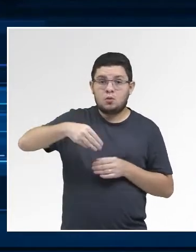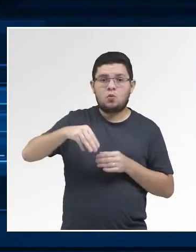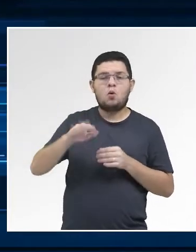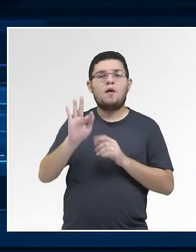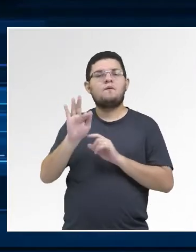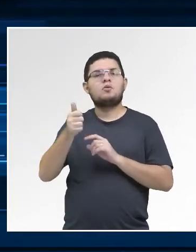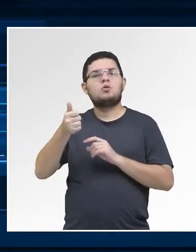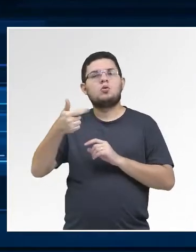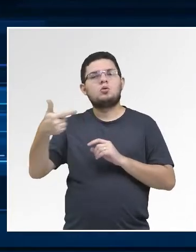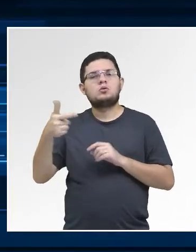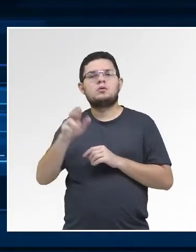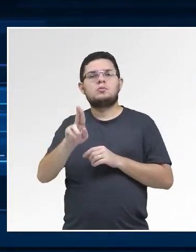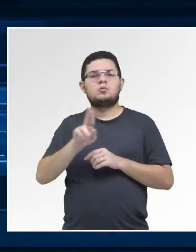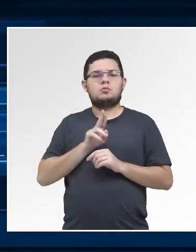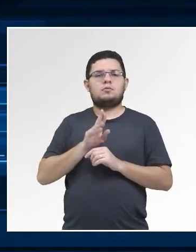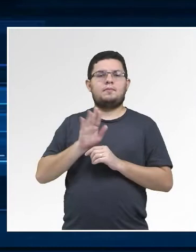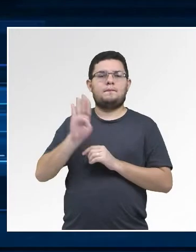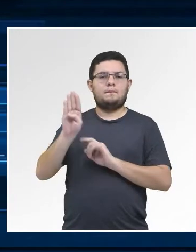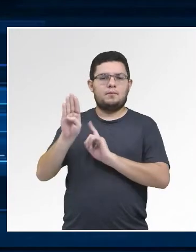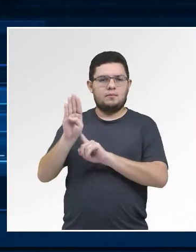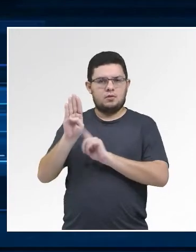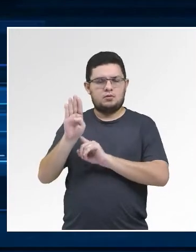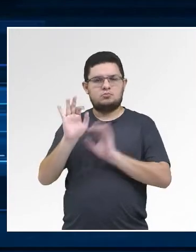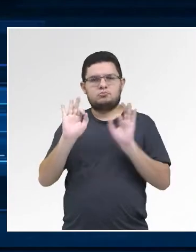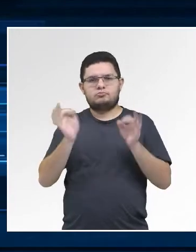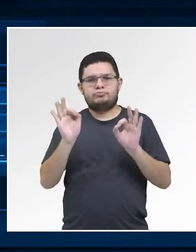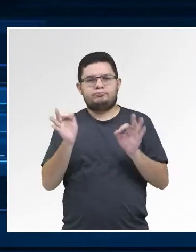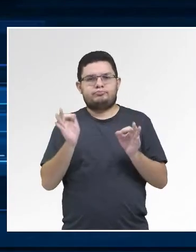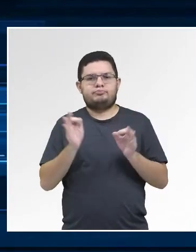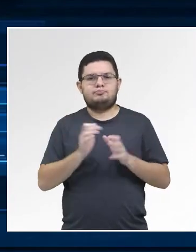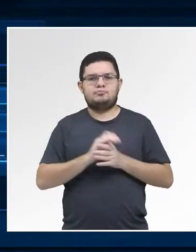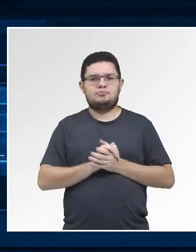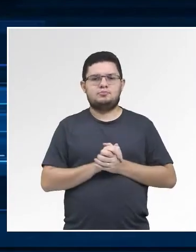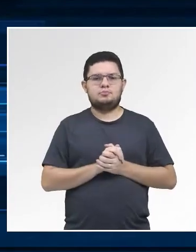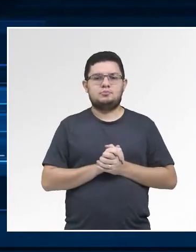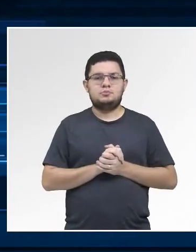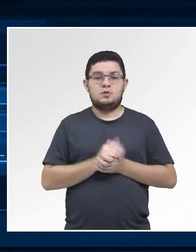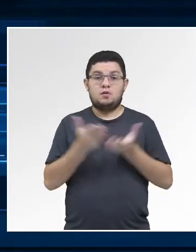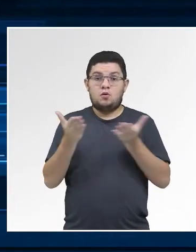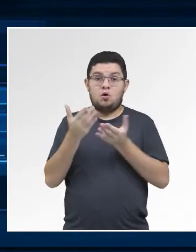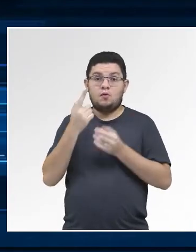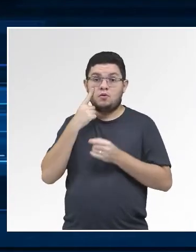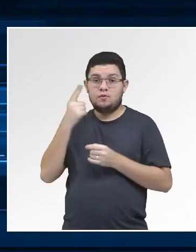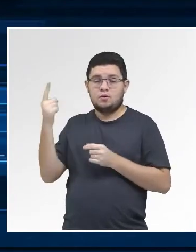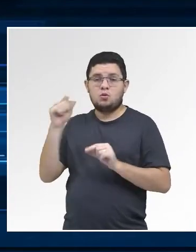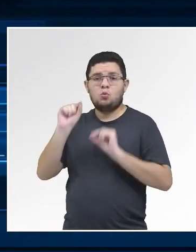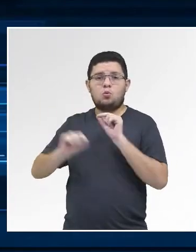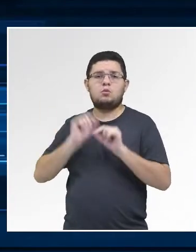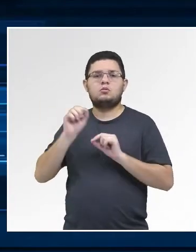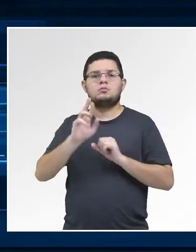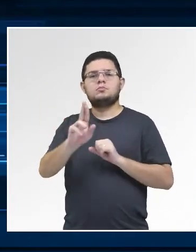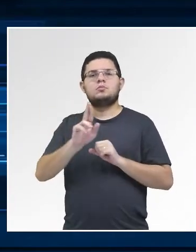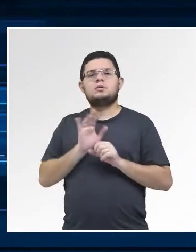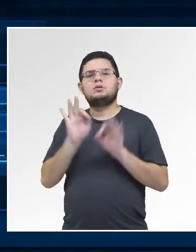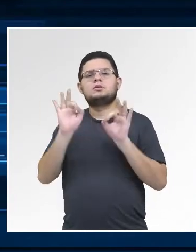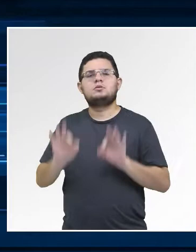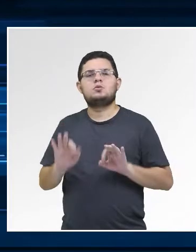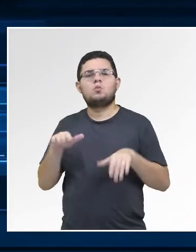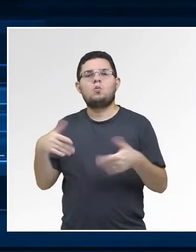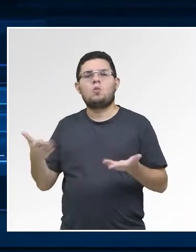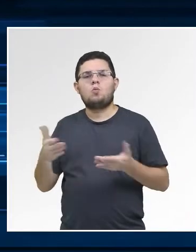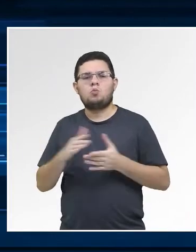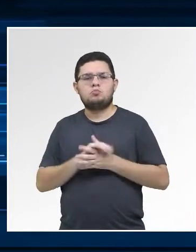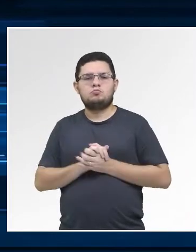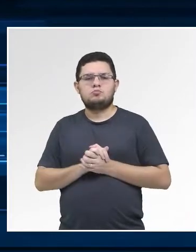dizendo que é a letra B. Alright, muito bem. Vamos ver, então, qual é a resposta correta. It is Carmen,